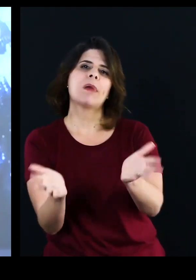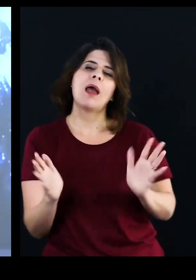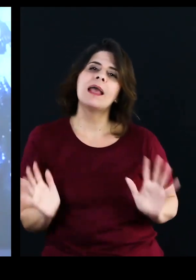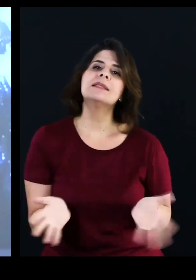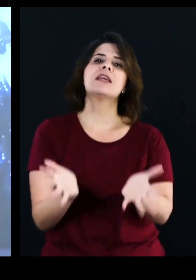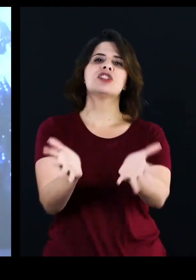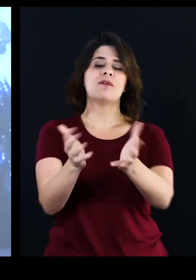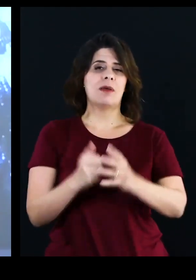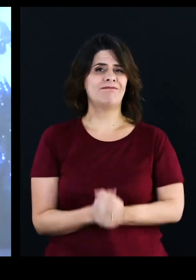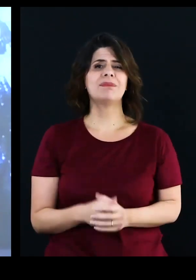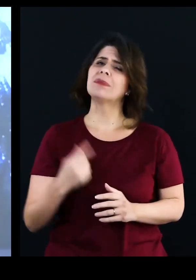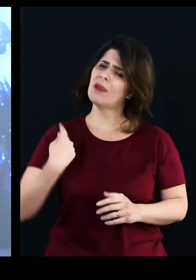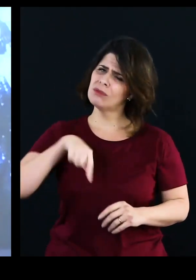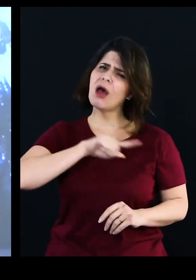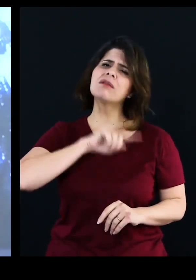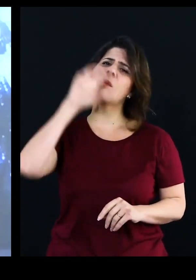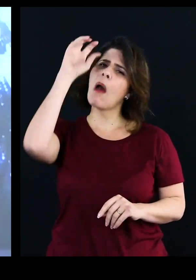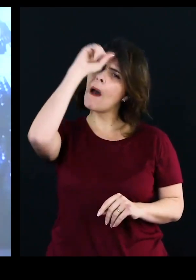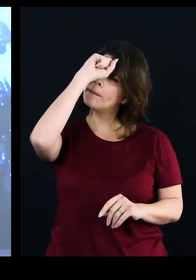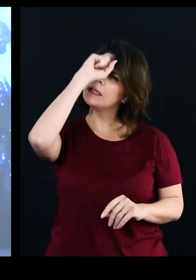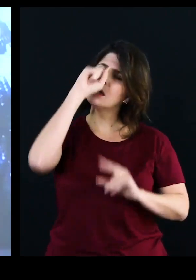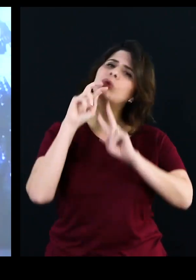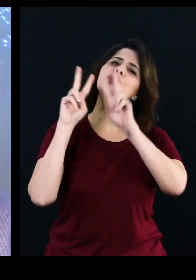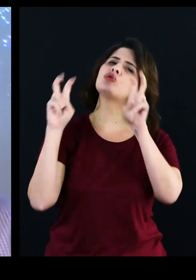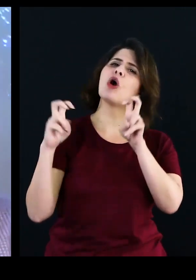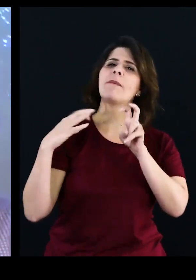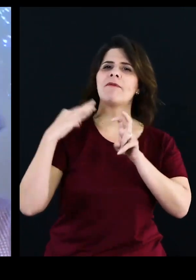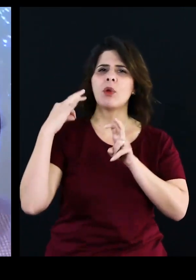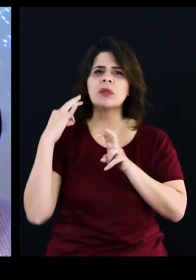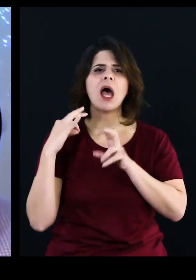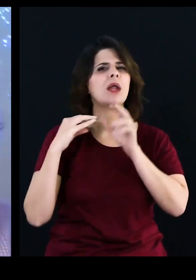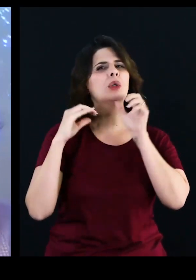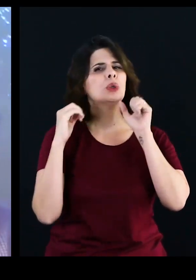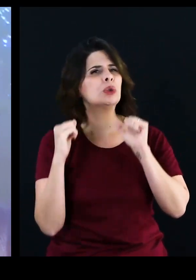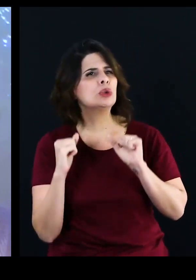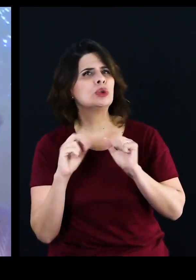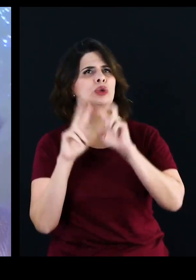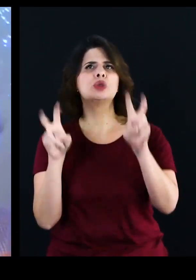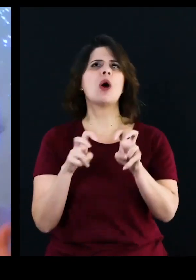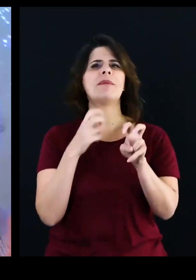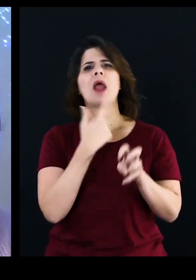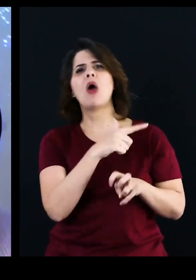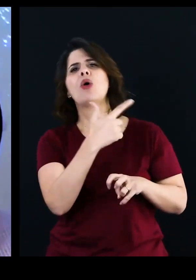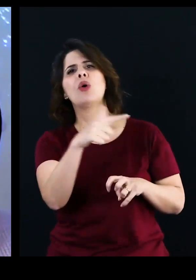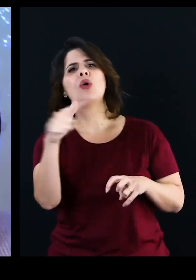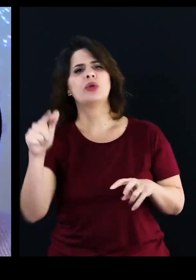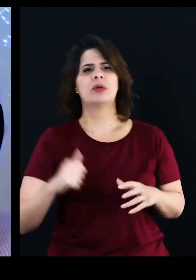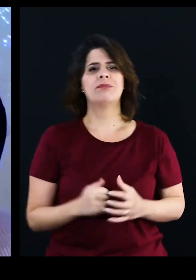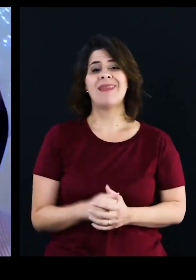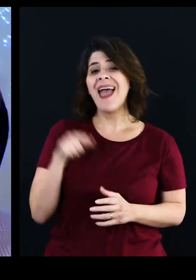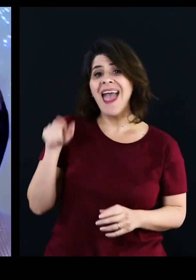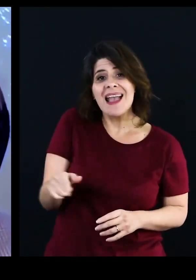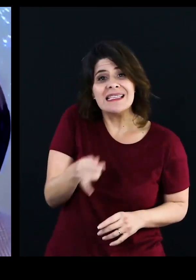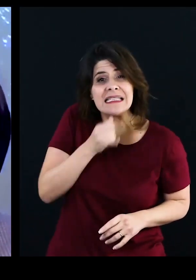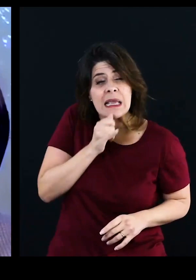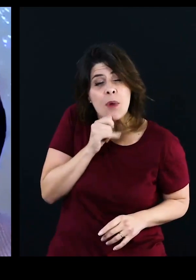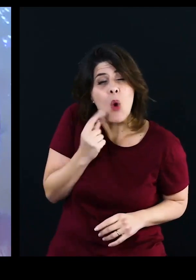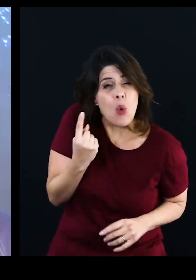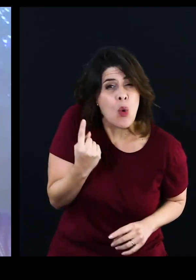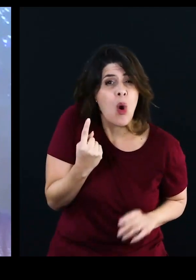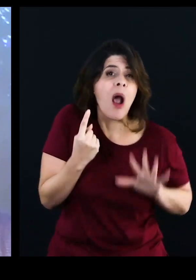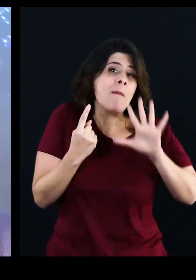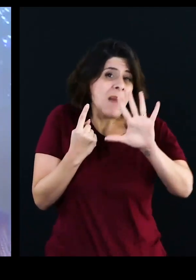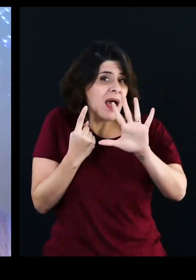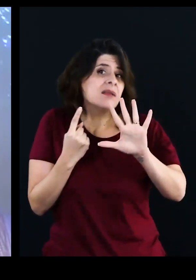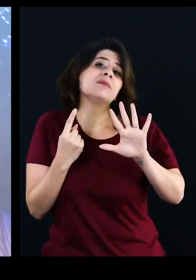vários aprendizados e, obviamente, esse é um exemplo muito pequeno. Pontual. Muito pontual, mas ao mesmo tempo ele é